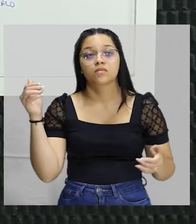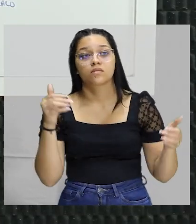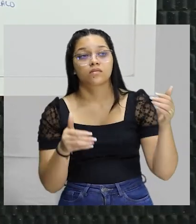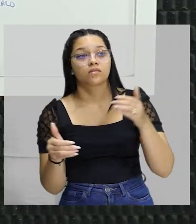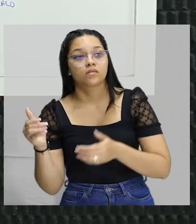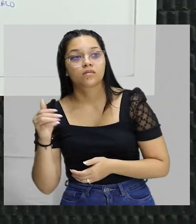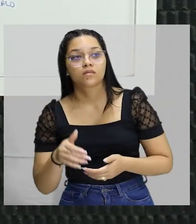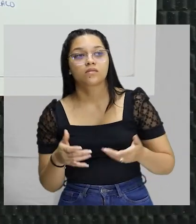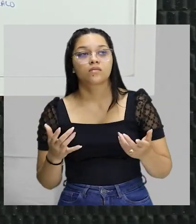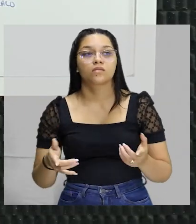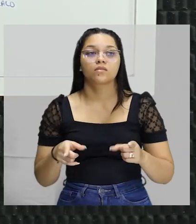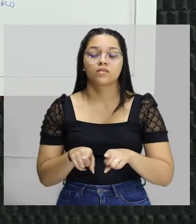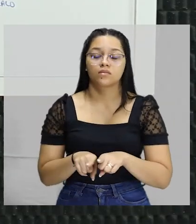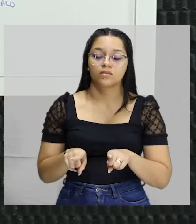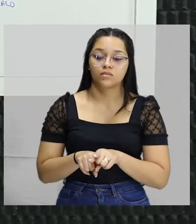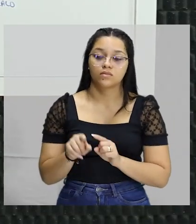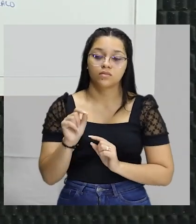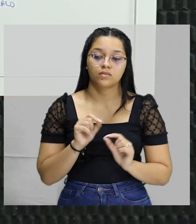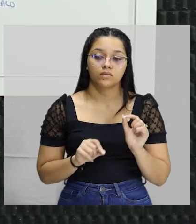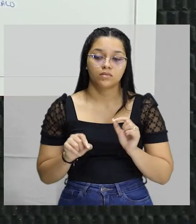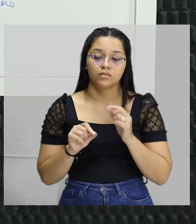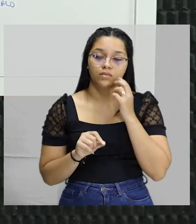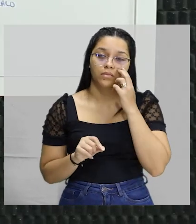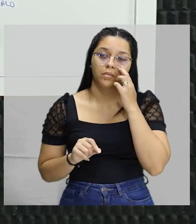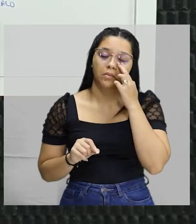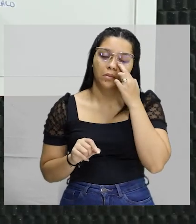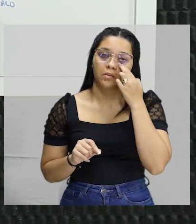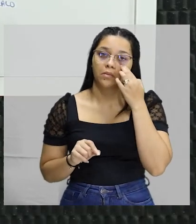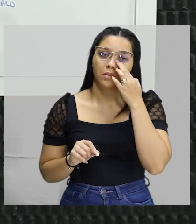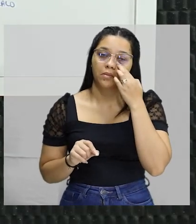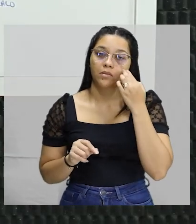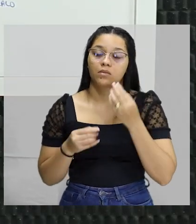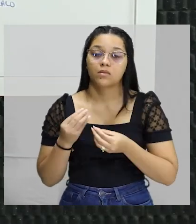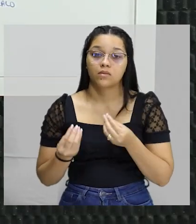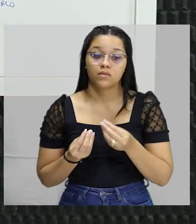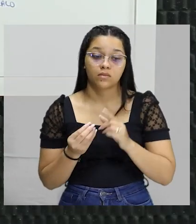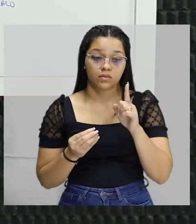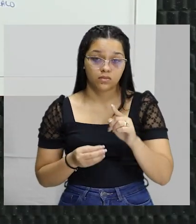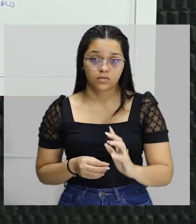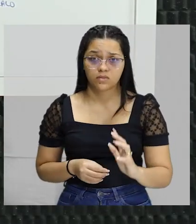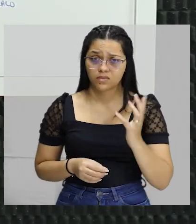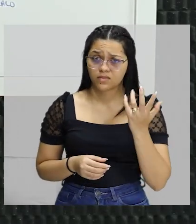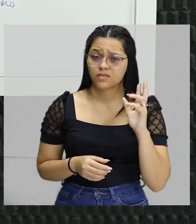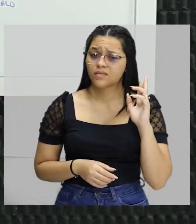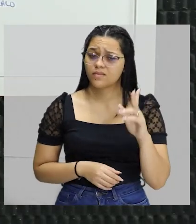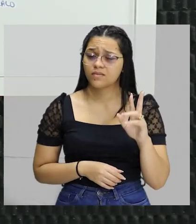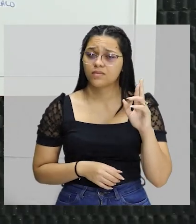mesma frequência, só que a forma de que essa onda ela é formada é